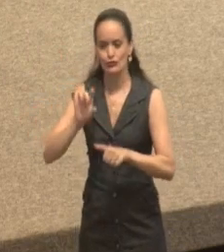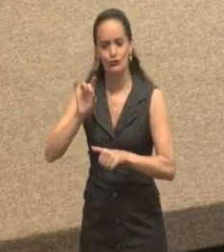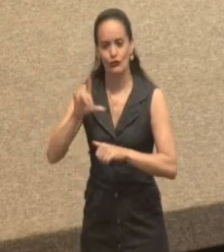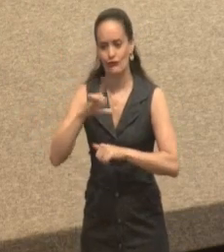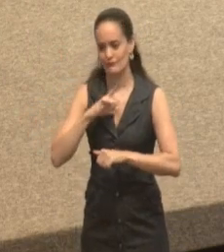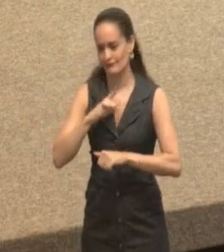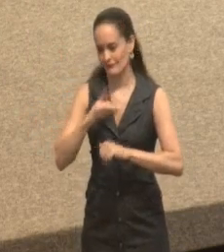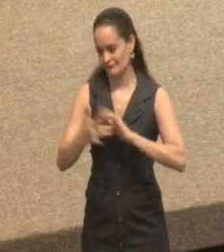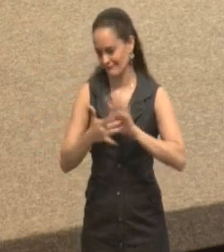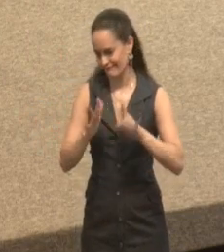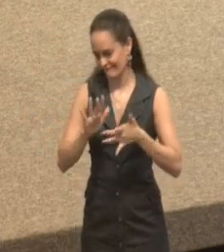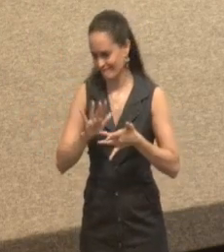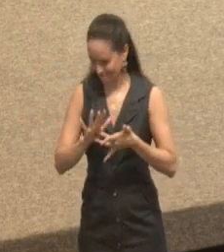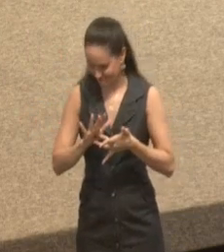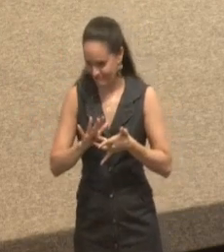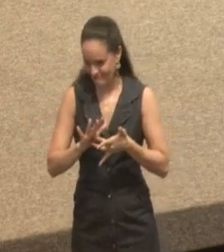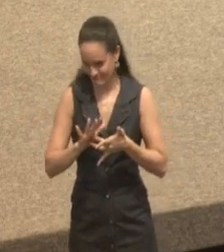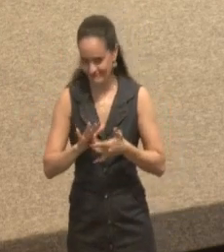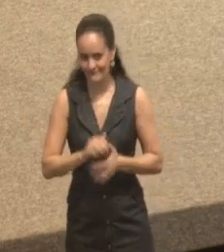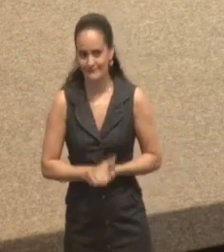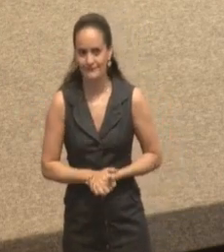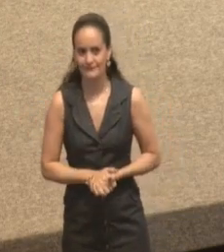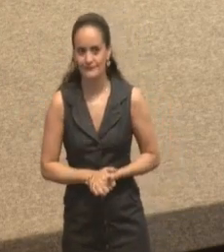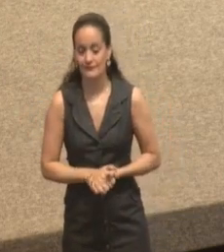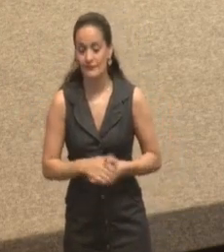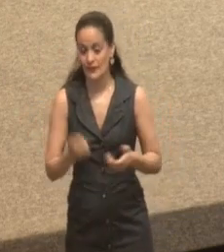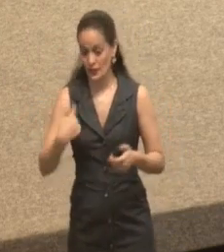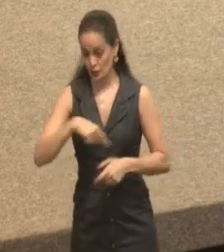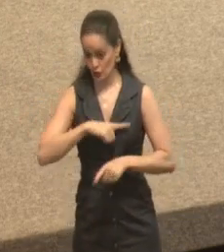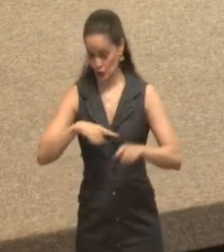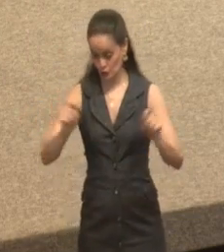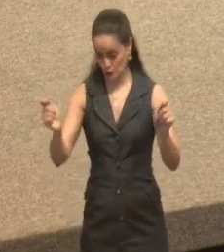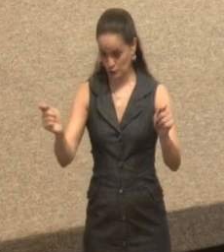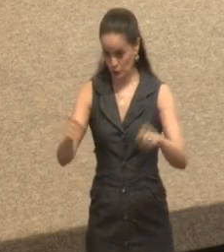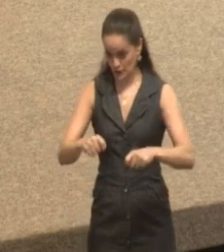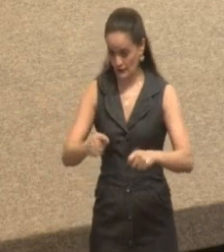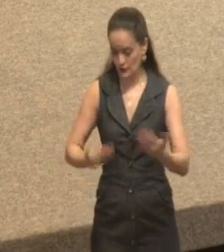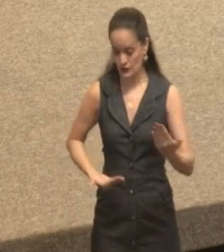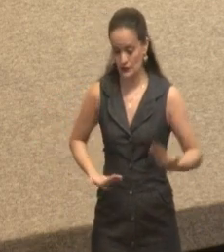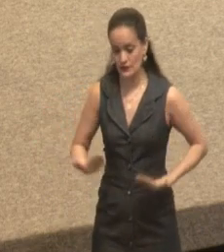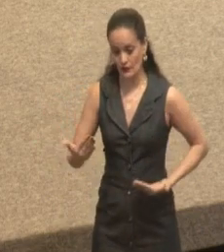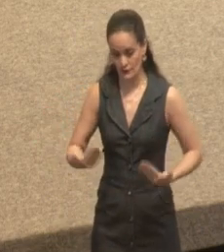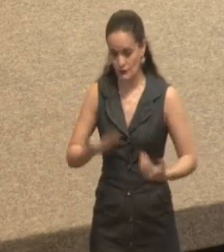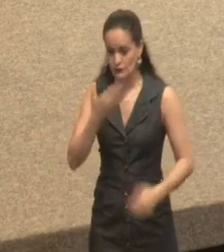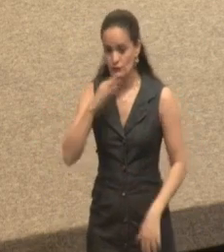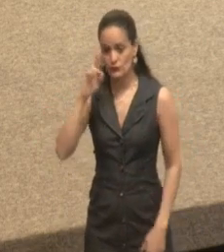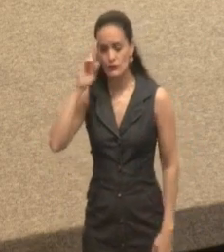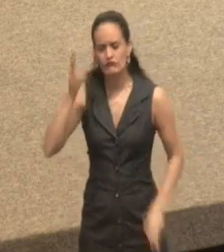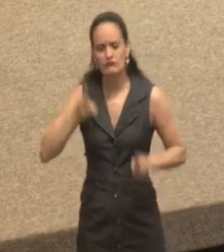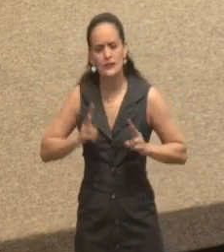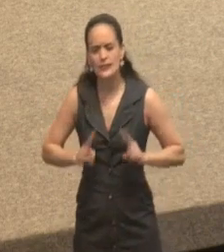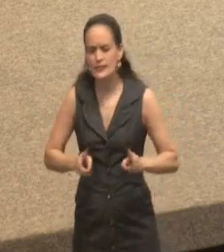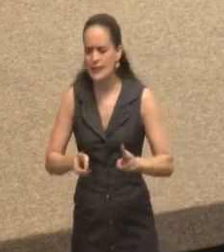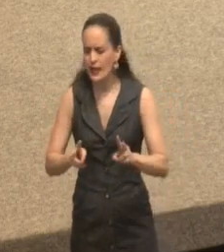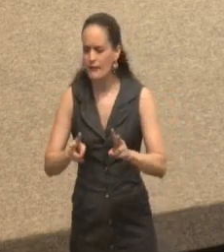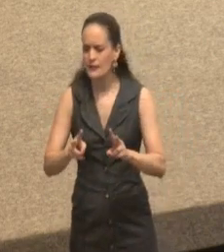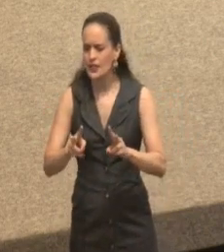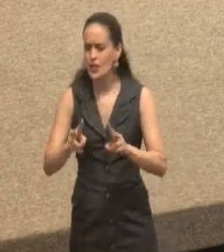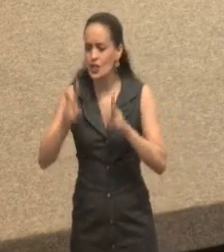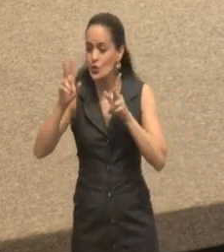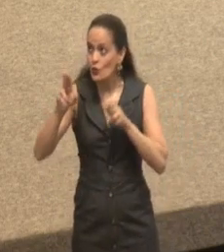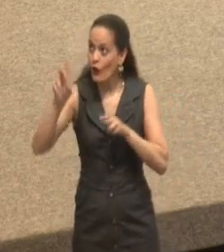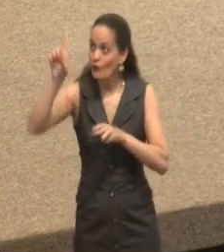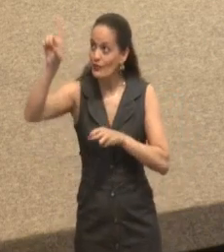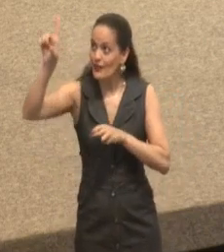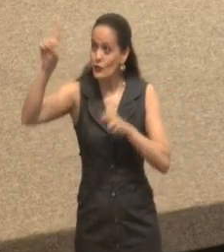tem através do seu Evangelho. Que assim nós possamos, como servos do Senhor, ter sempre a visão do Senhor.